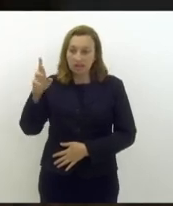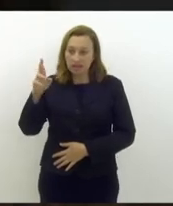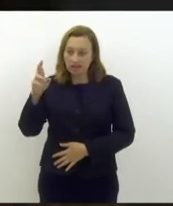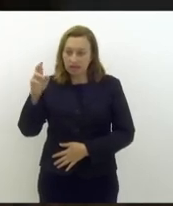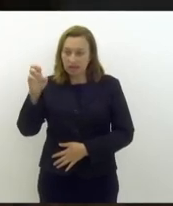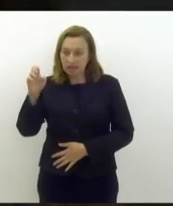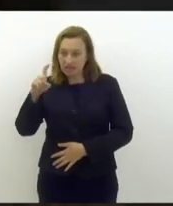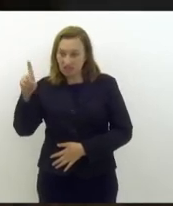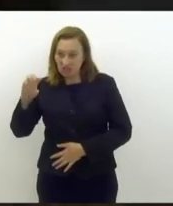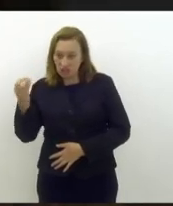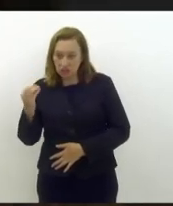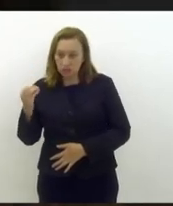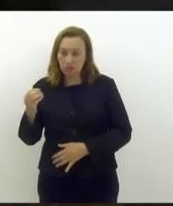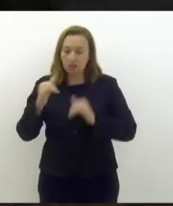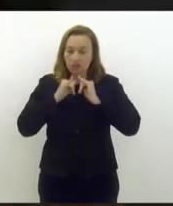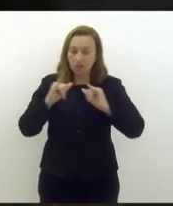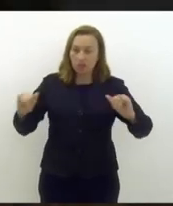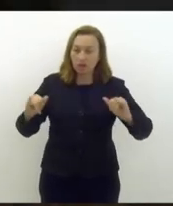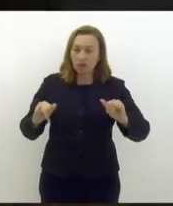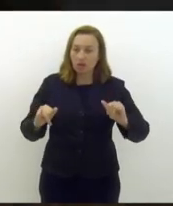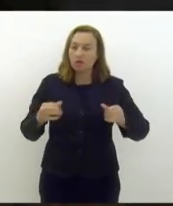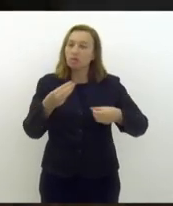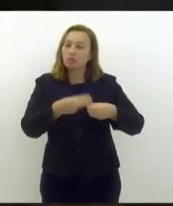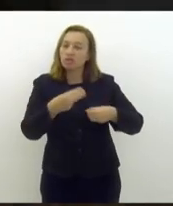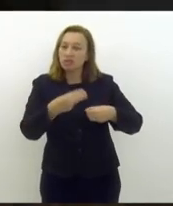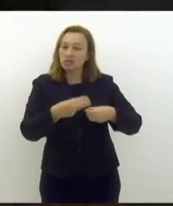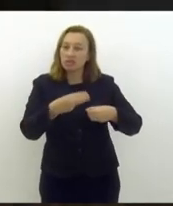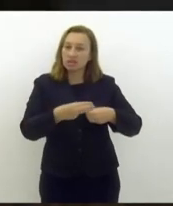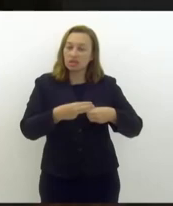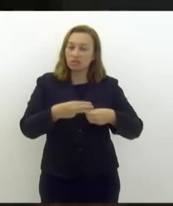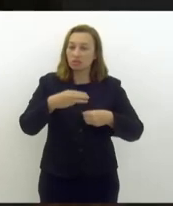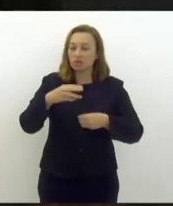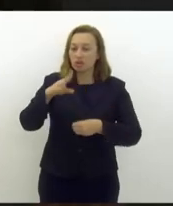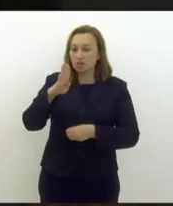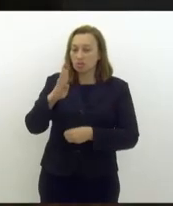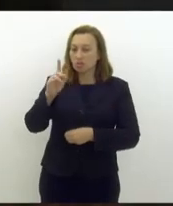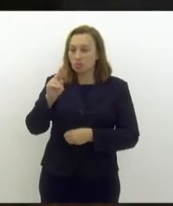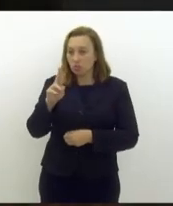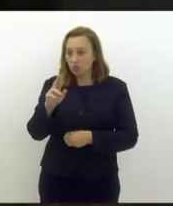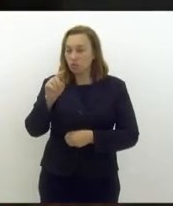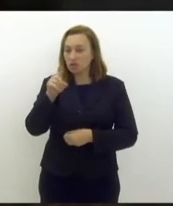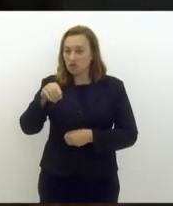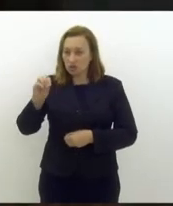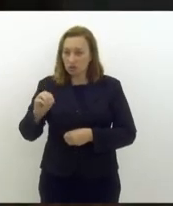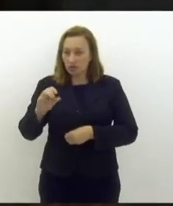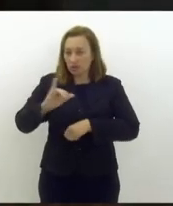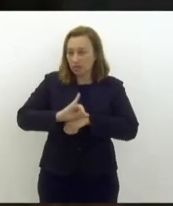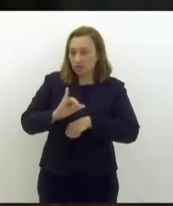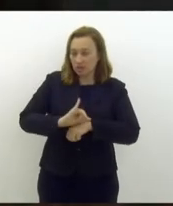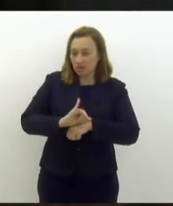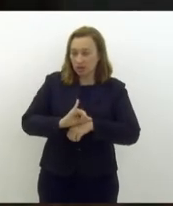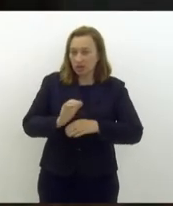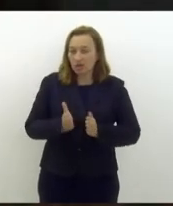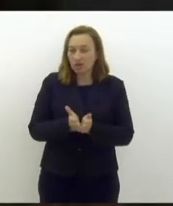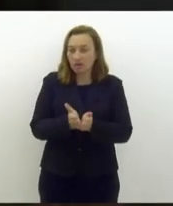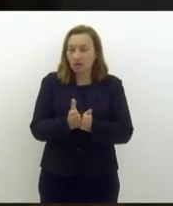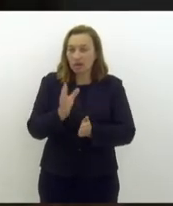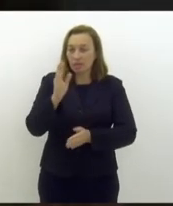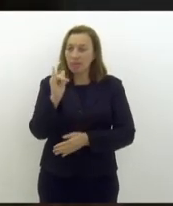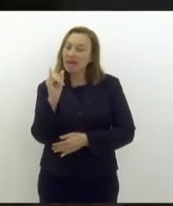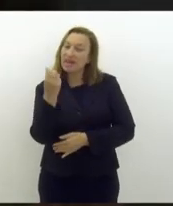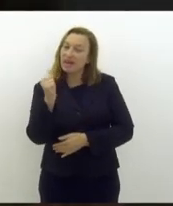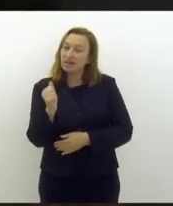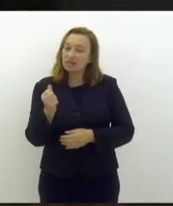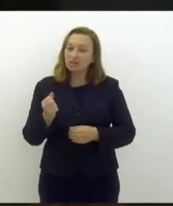que declara o município de Búzios capital da Canoa baiana no estado do Rio de Janeiro pareceres das